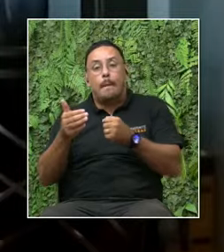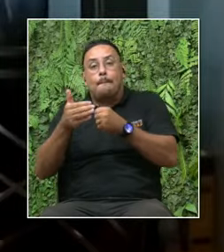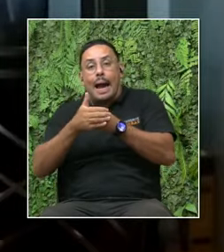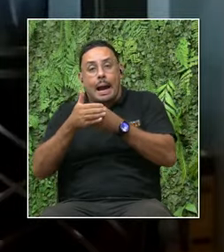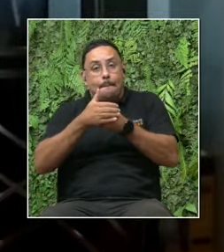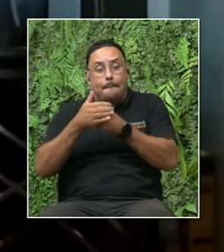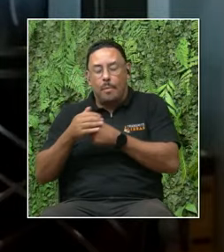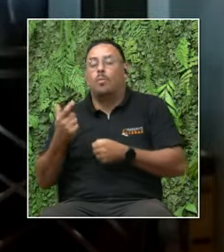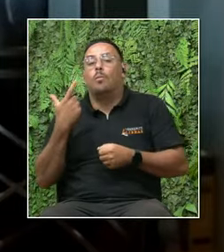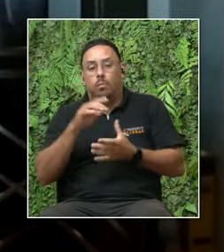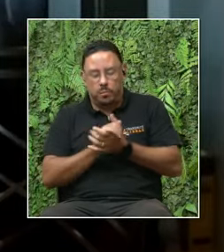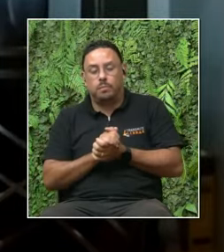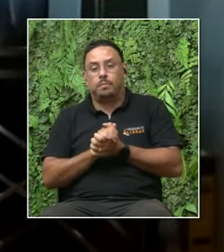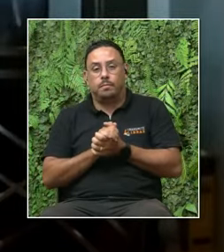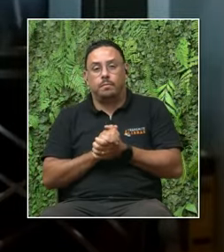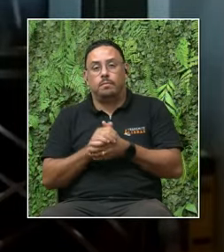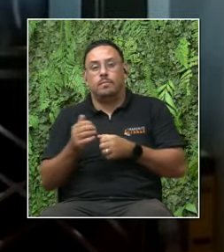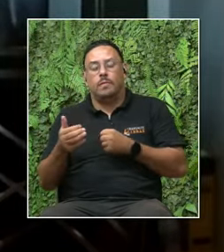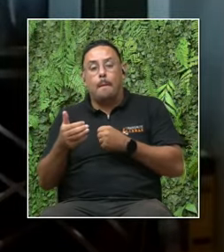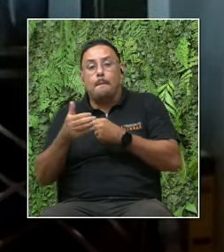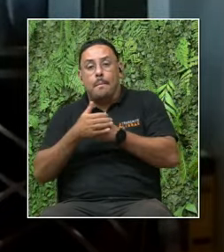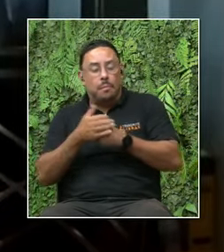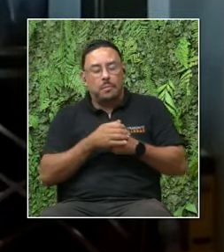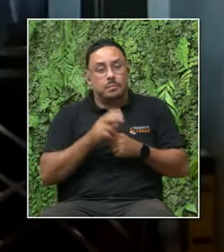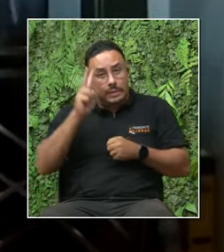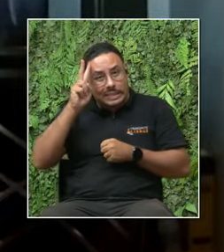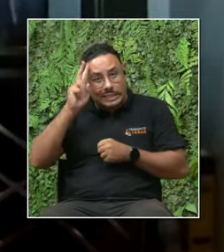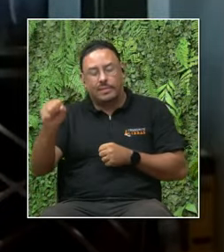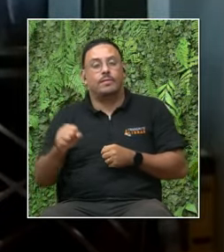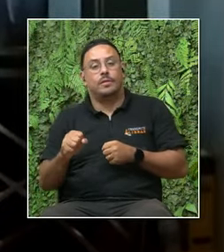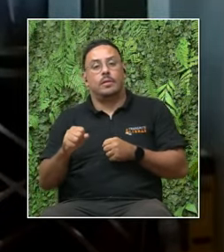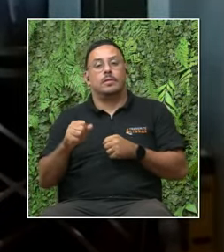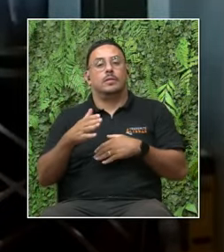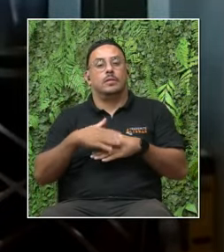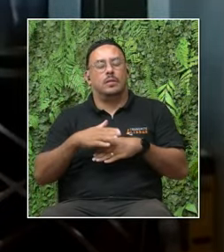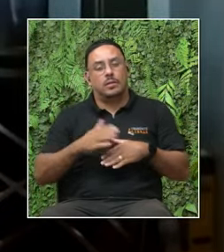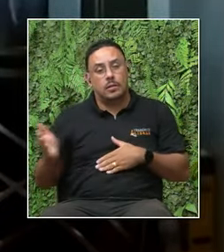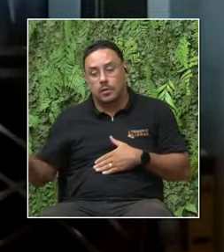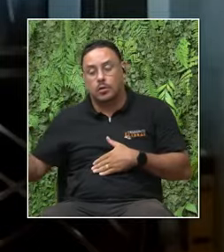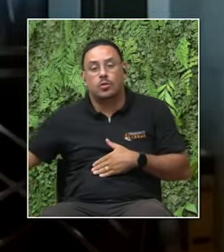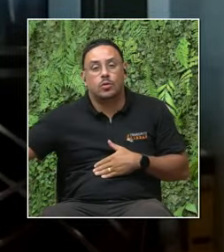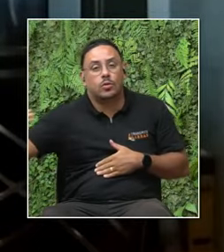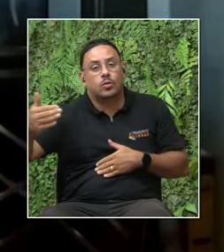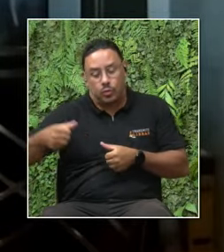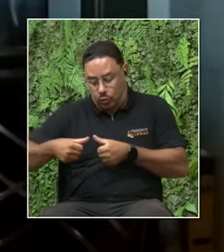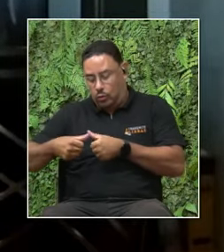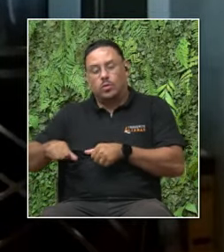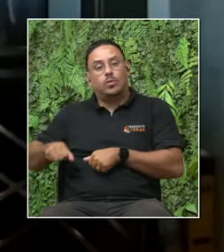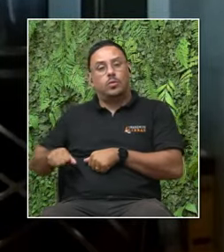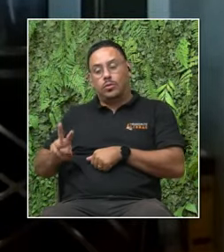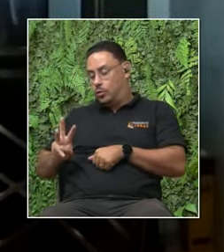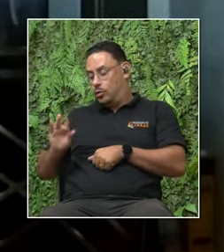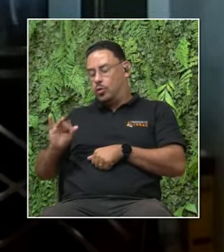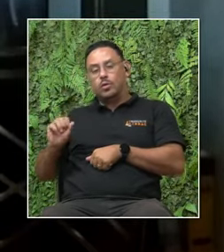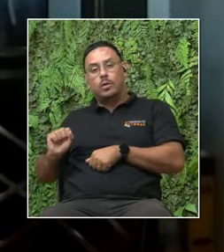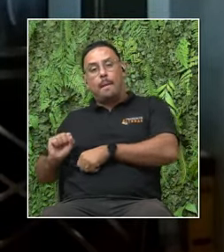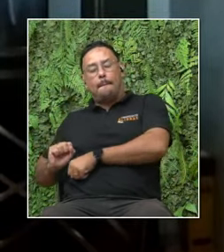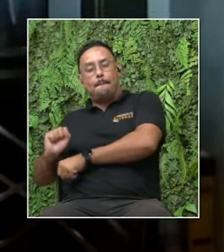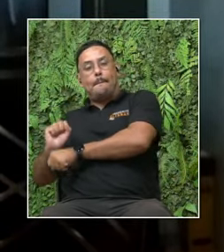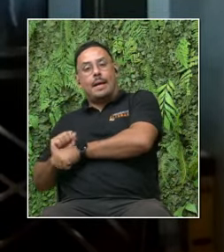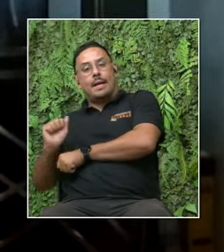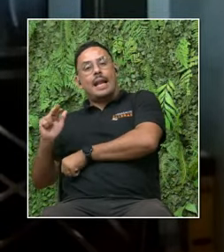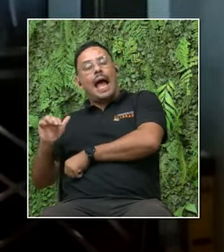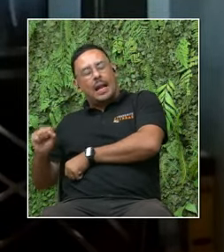Cruzeiro prefere fazer uma marcação muito mais forte pelo lado direito da sua defesa com William brecan as subidas do